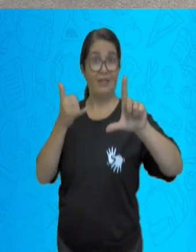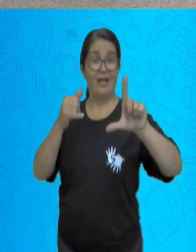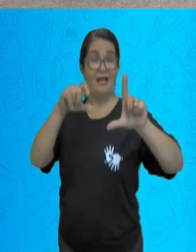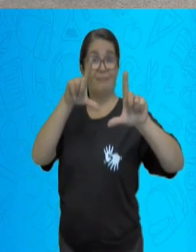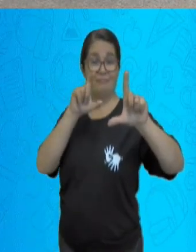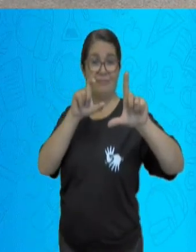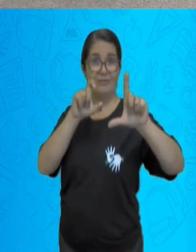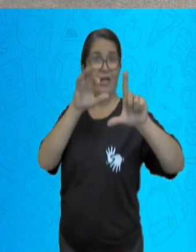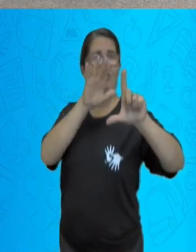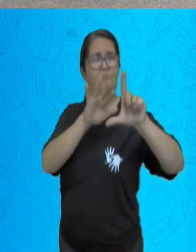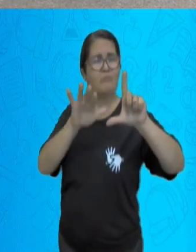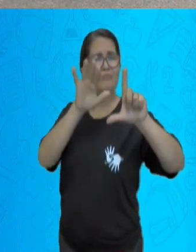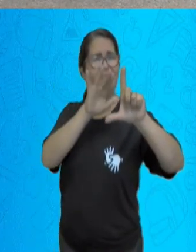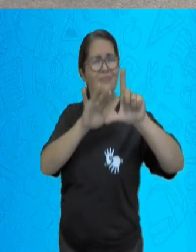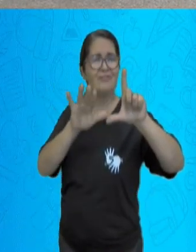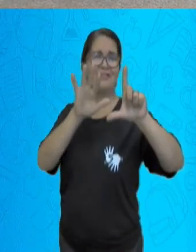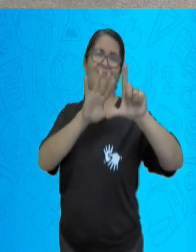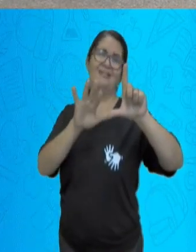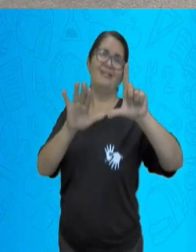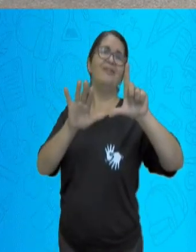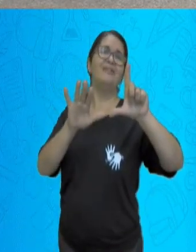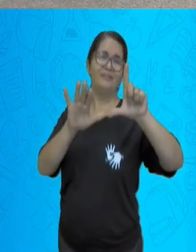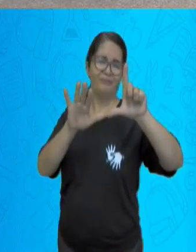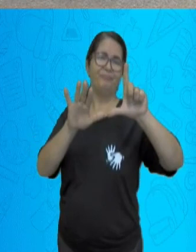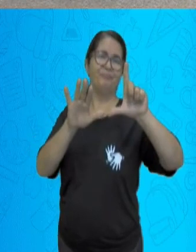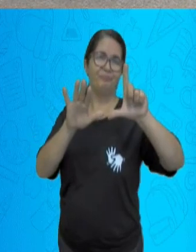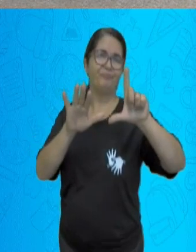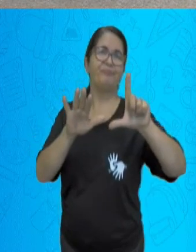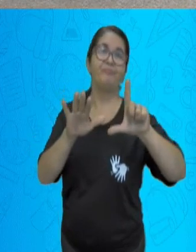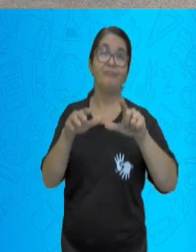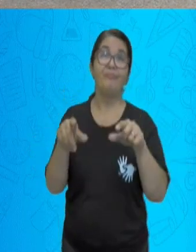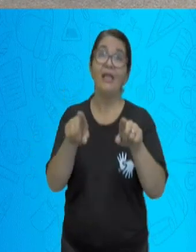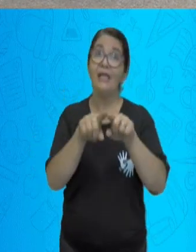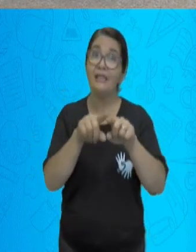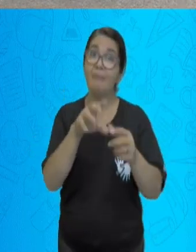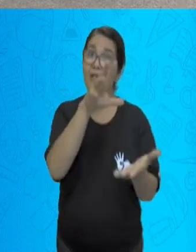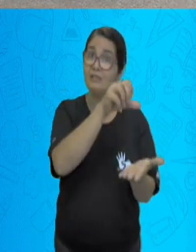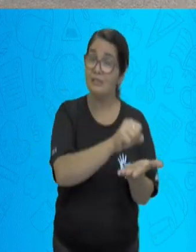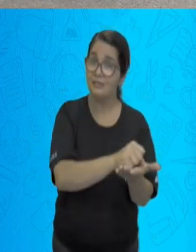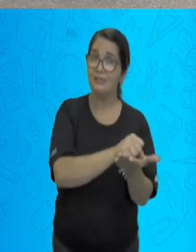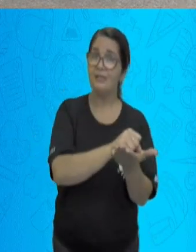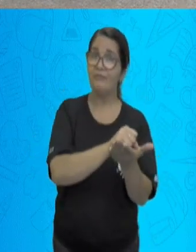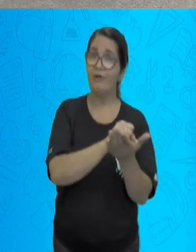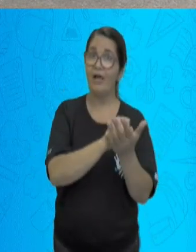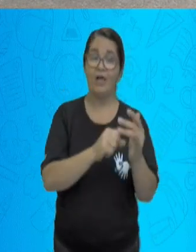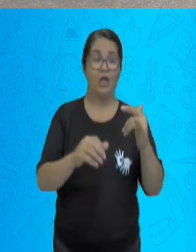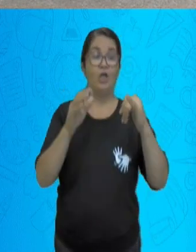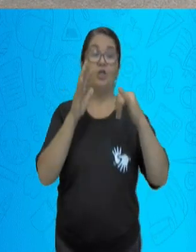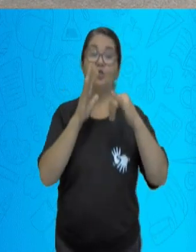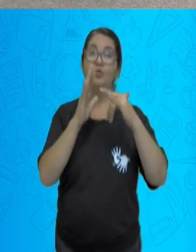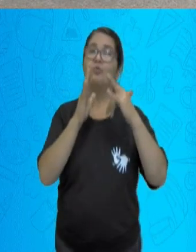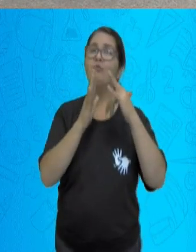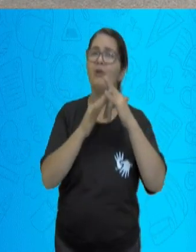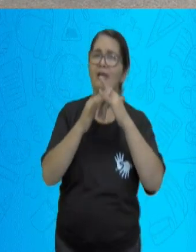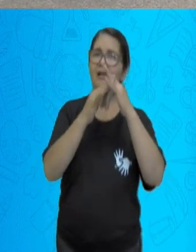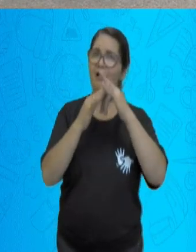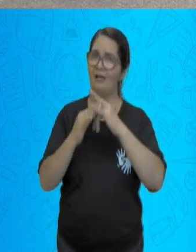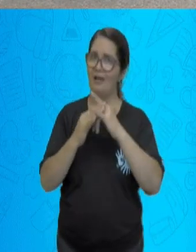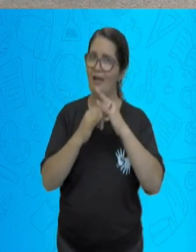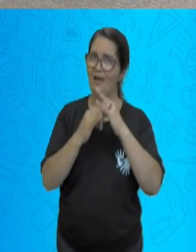do seu celular para a imagem que aparece no canto da tela. E se inscreva em nosso canal do